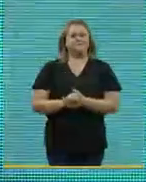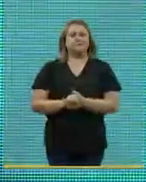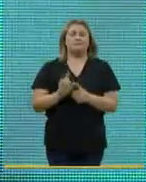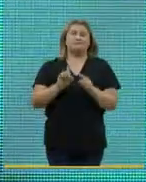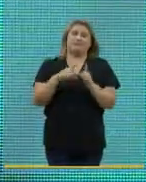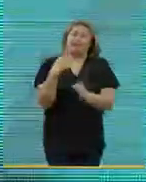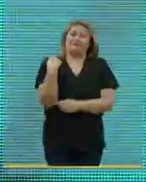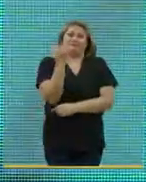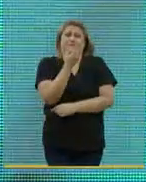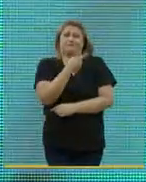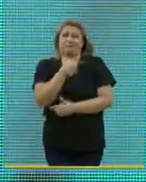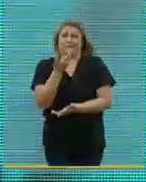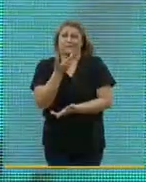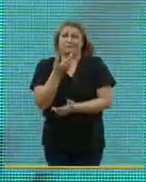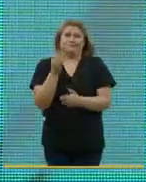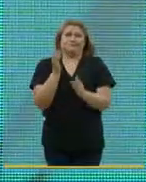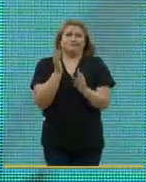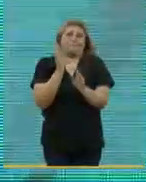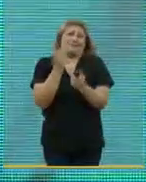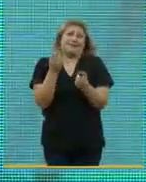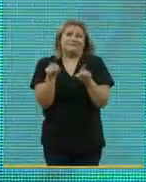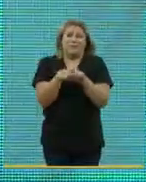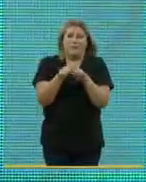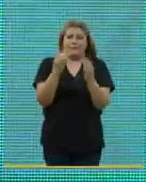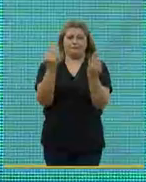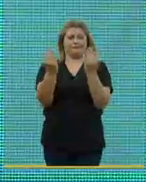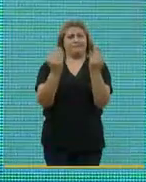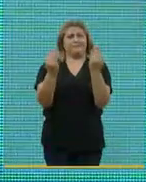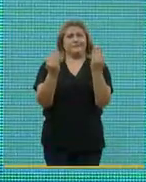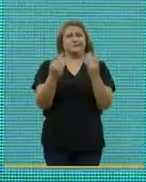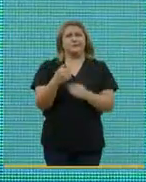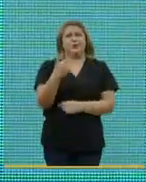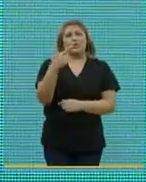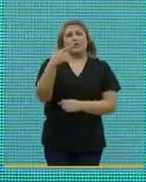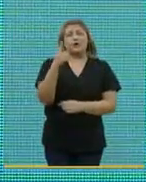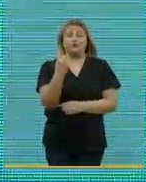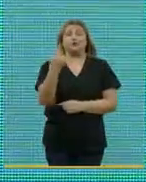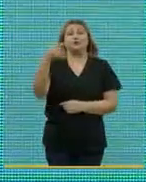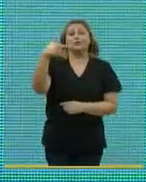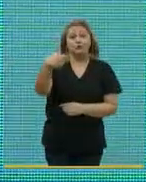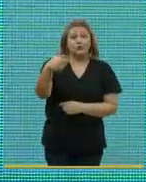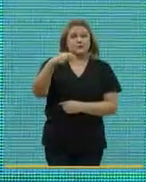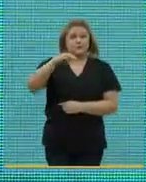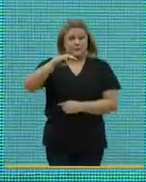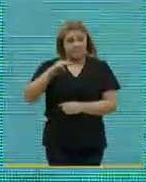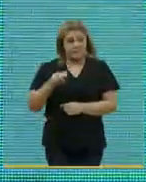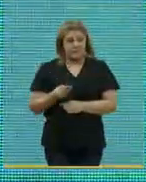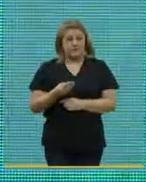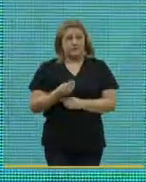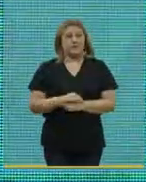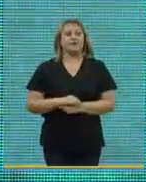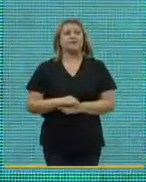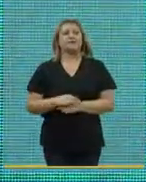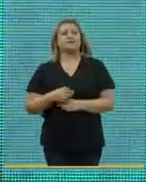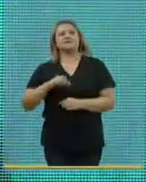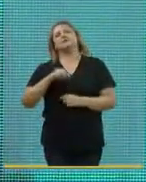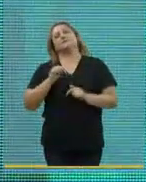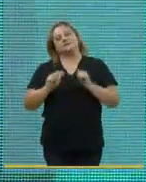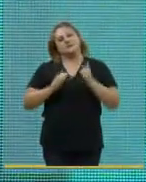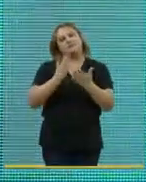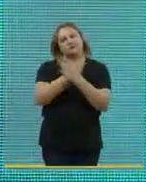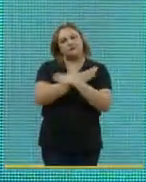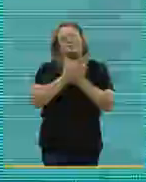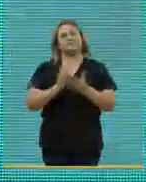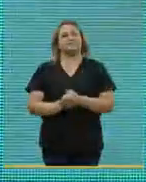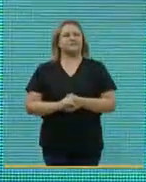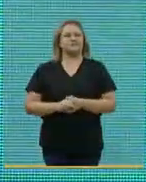milhões de desempregados então é necessário muito mais por isso eu sou o candidato a presidente da